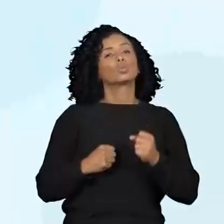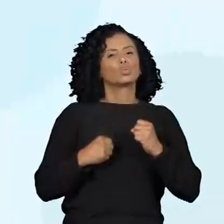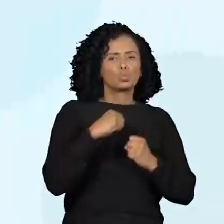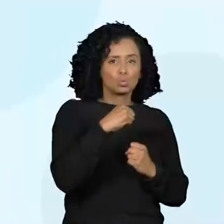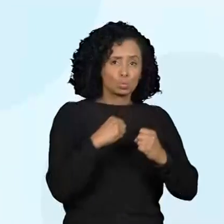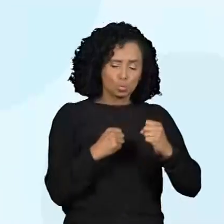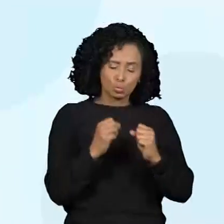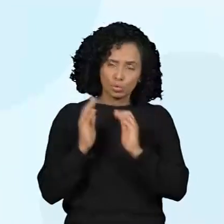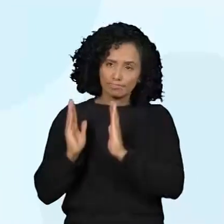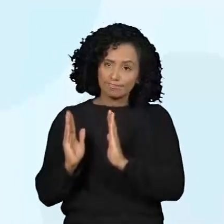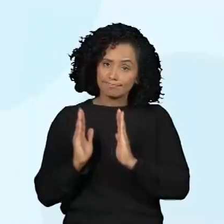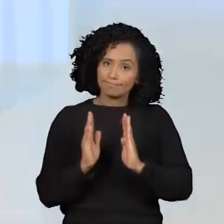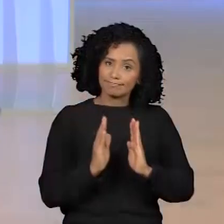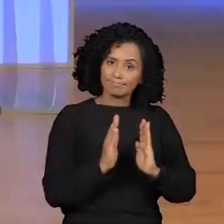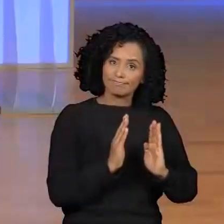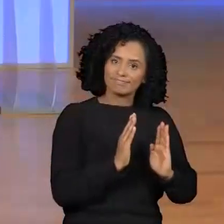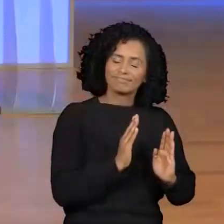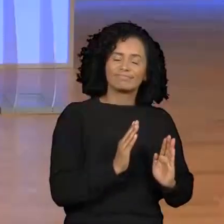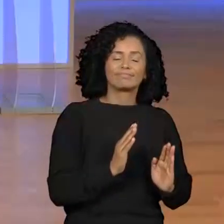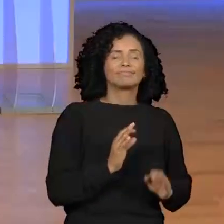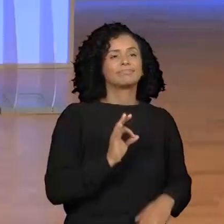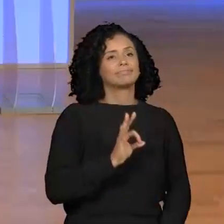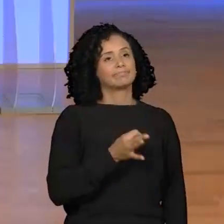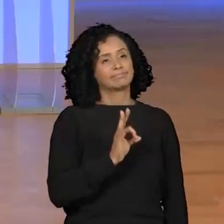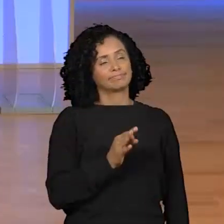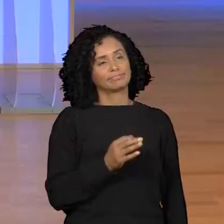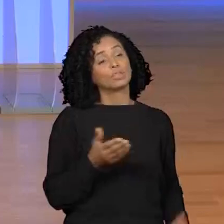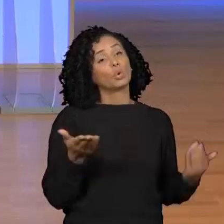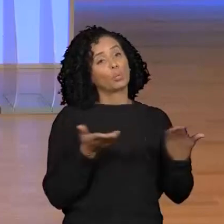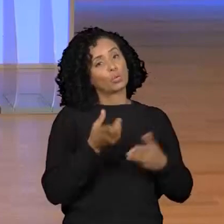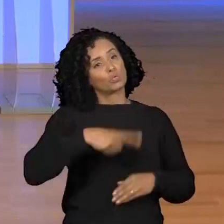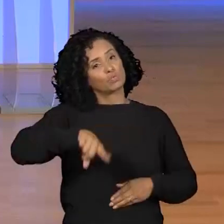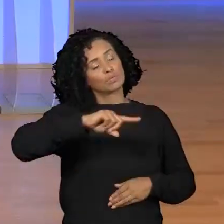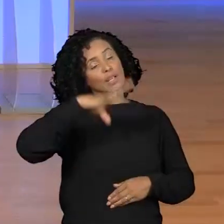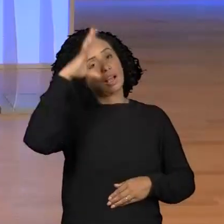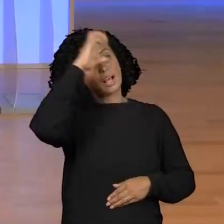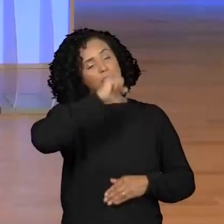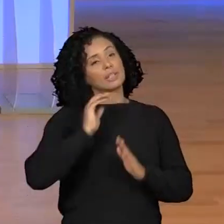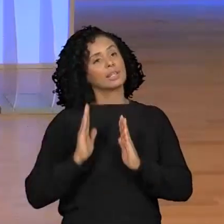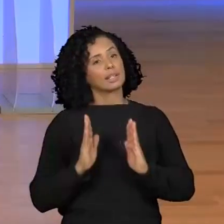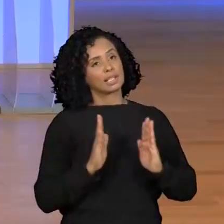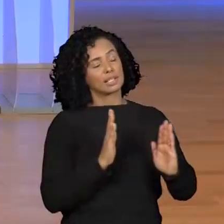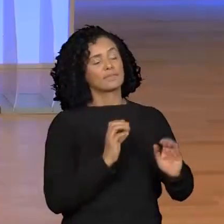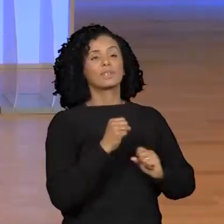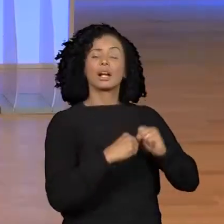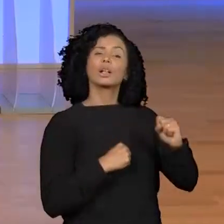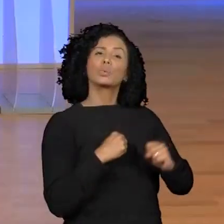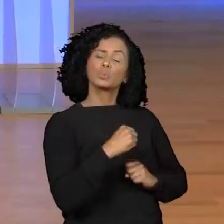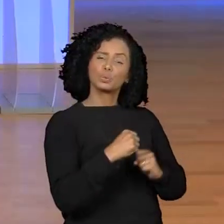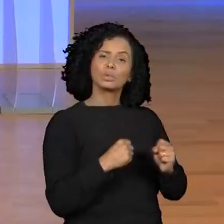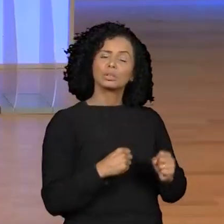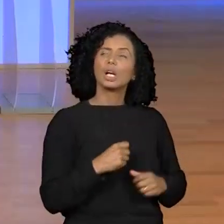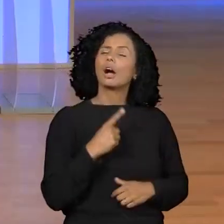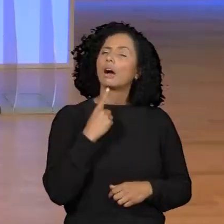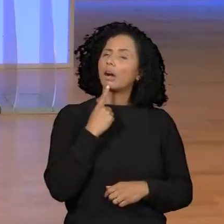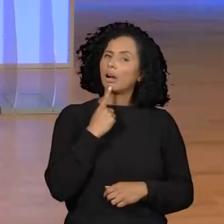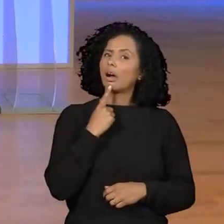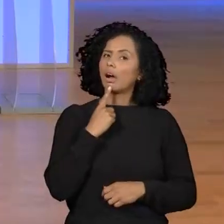Então, na aula de hoje, nós vamos classificar as lutas, professor Adriano. Como aquela que mais machuca, aquela que não machuca, é isso?